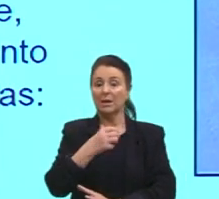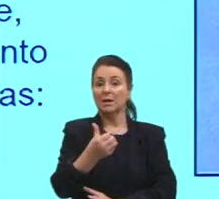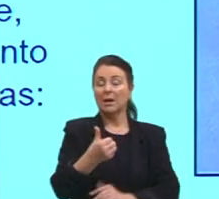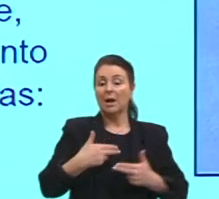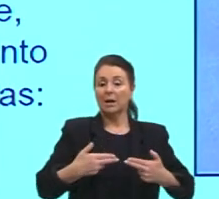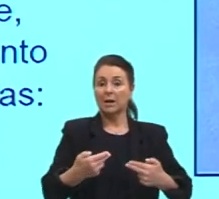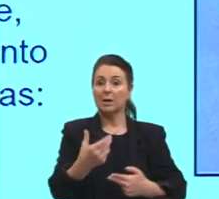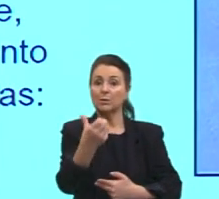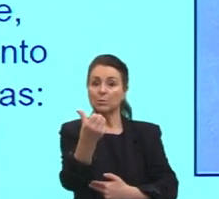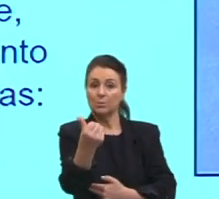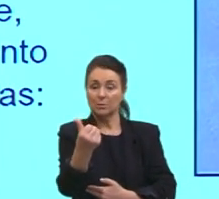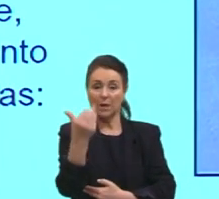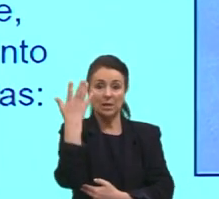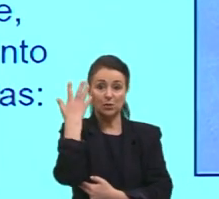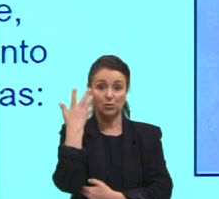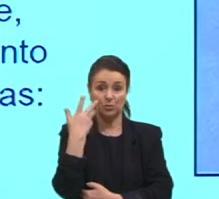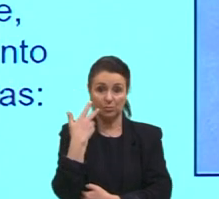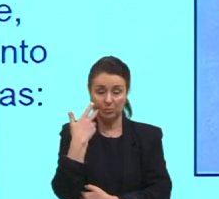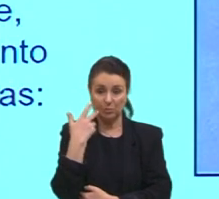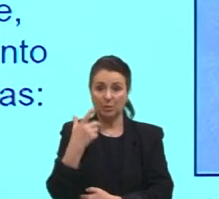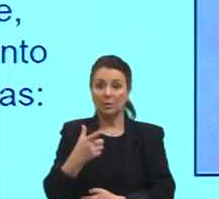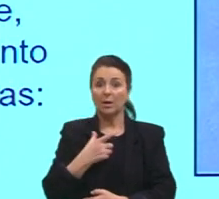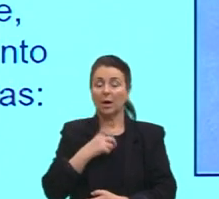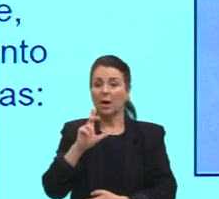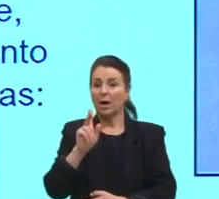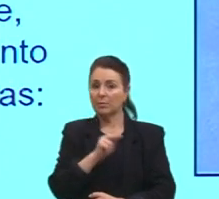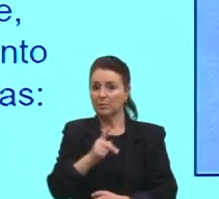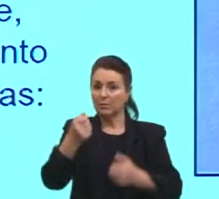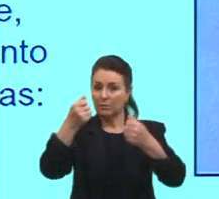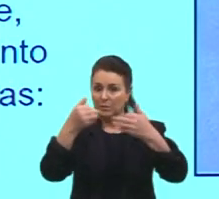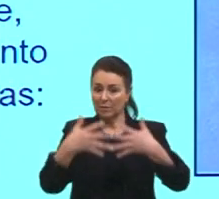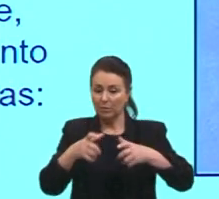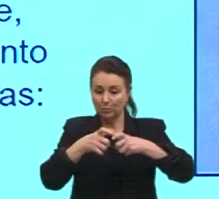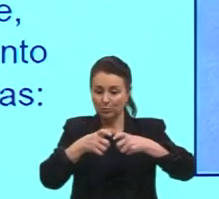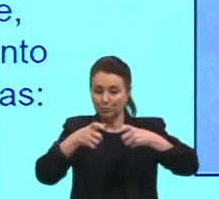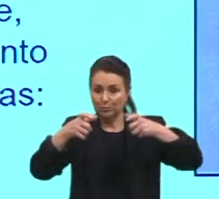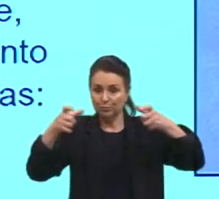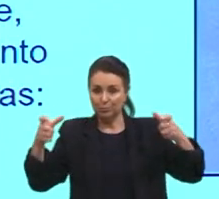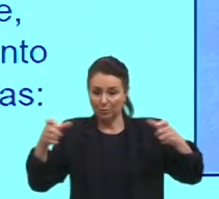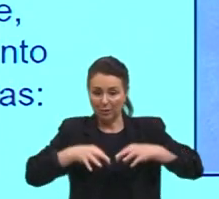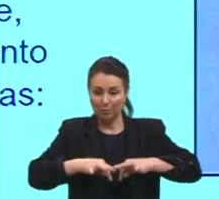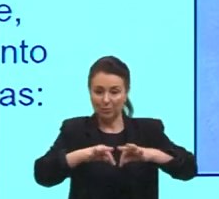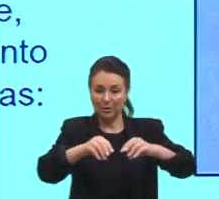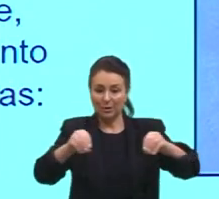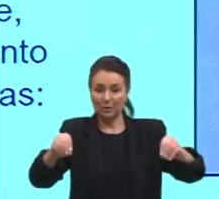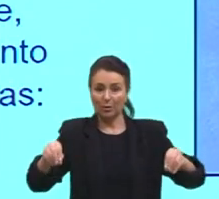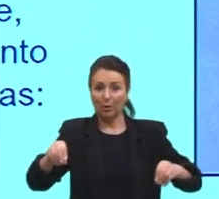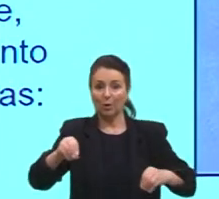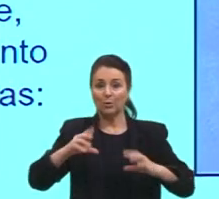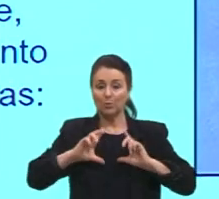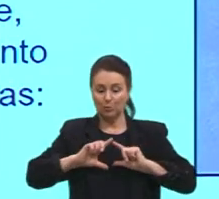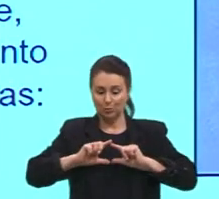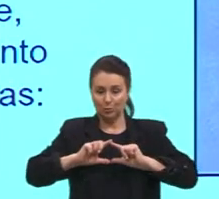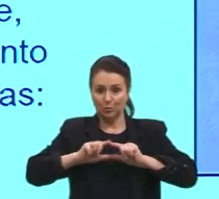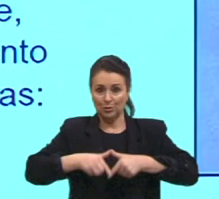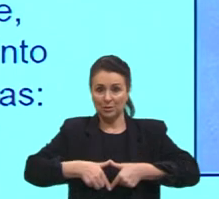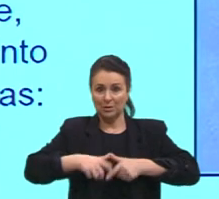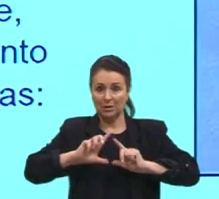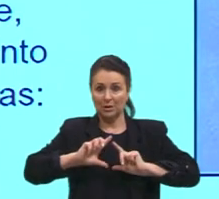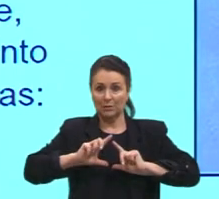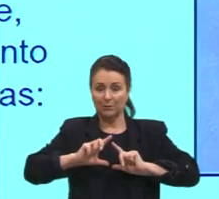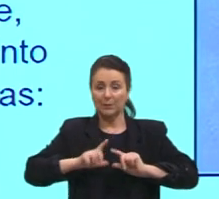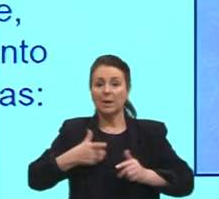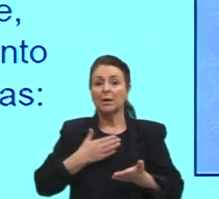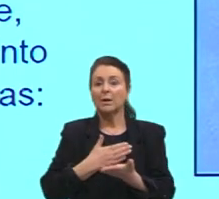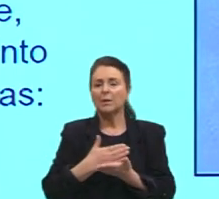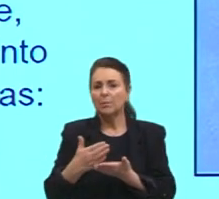por exemplo né que foi uma delas a gente já vai ver a expansão maior aí que nós temos de Israel em 2011 a partir de 2011